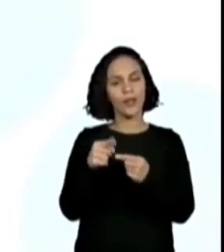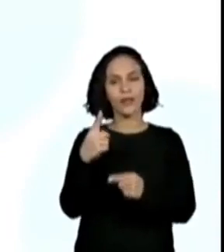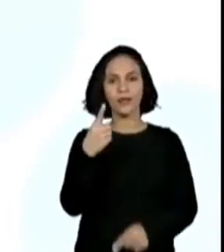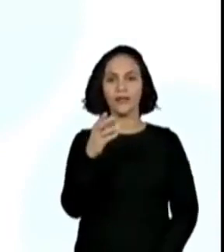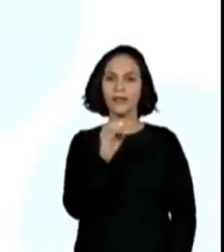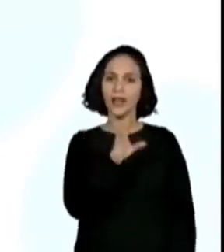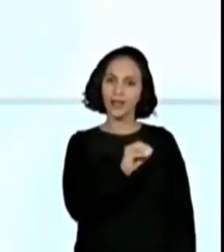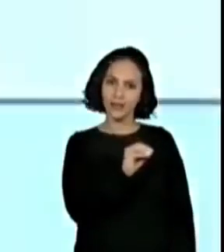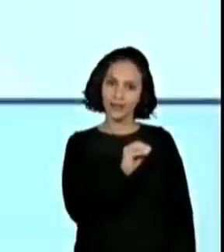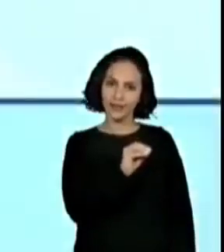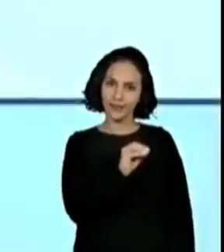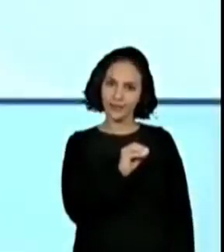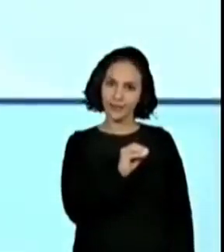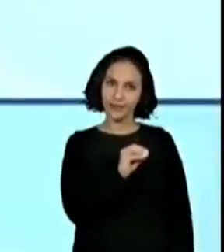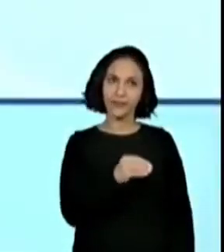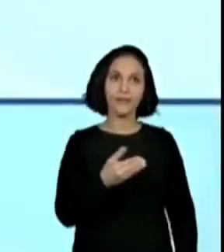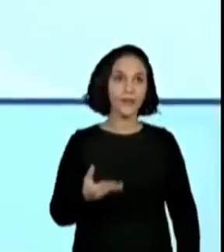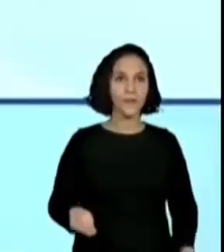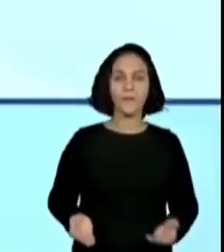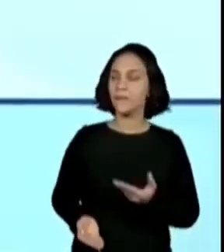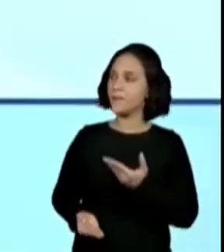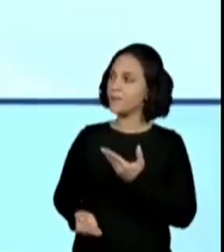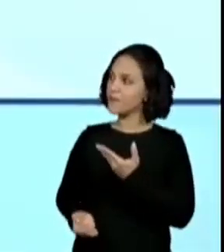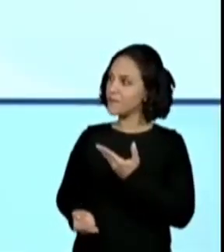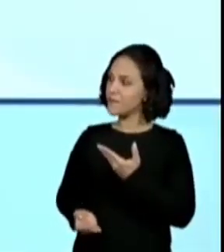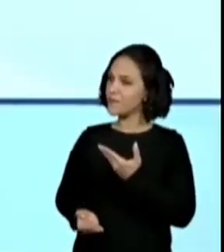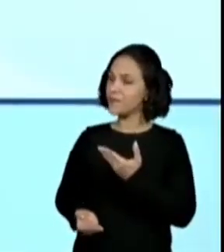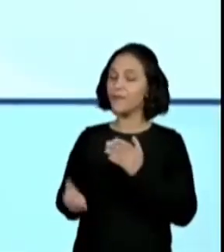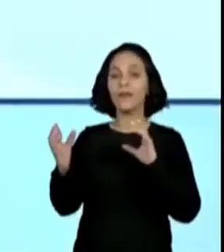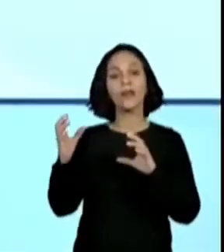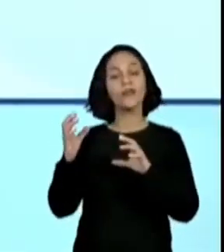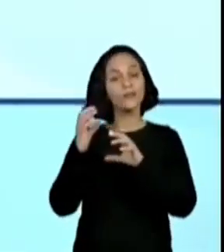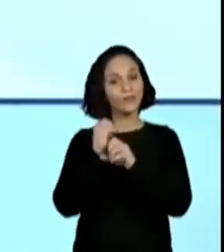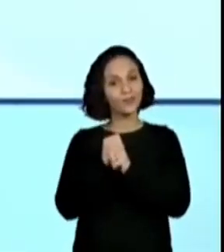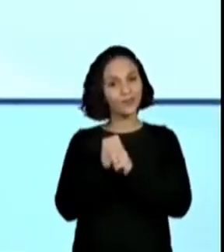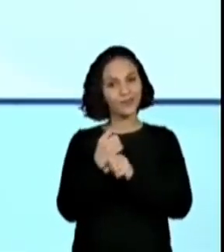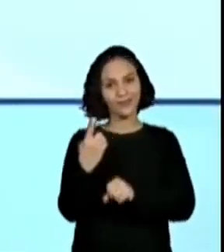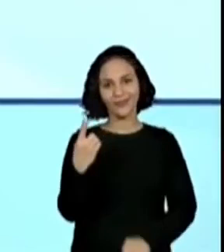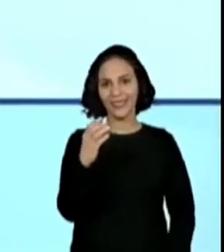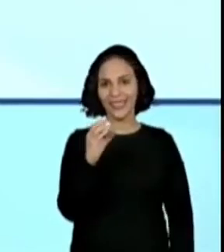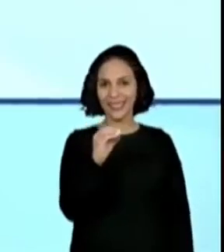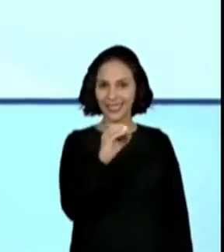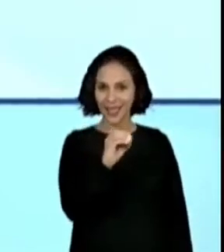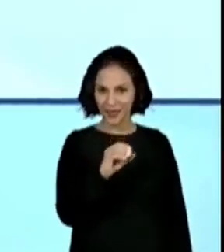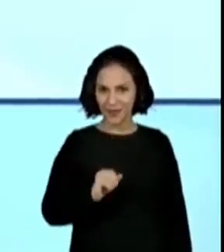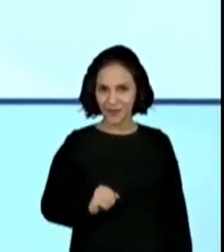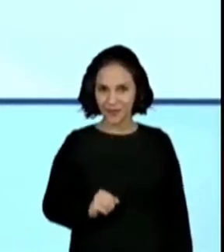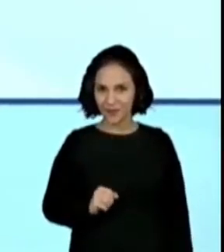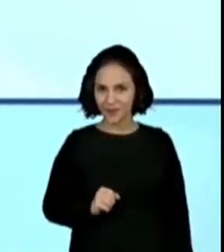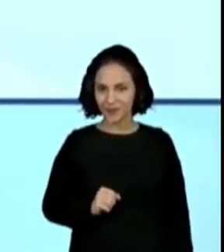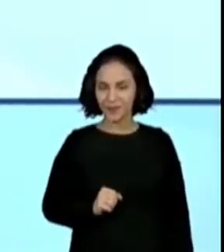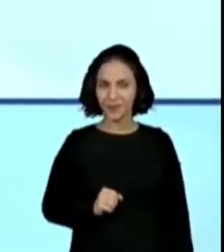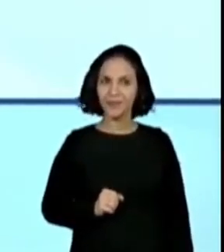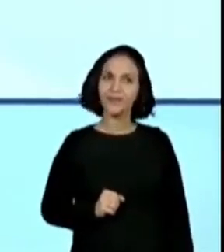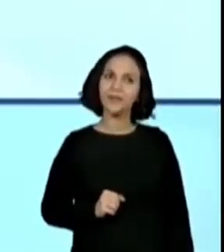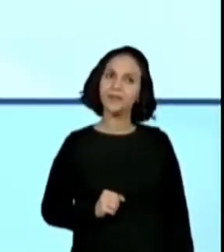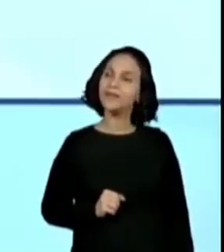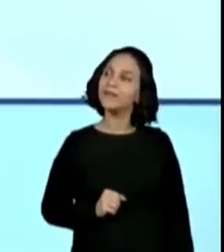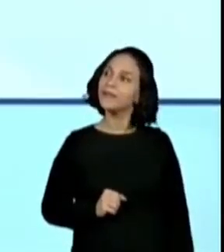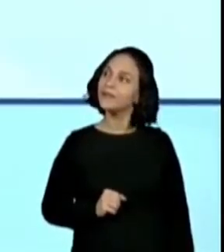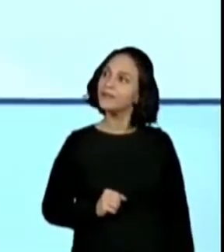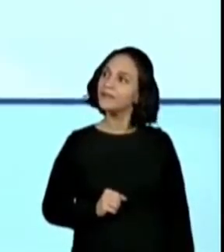número 100 então 40 + 60 é igual a